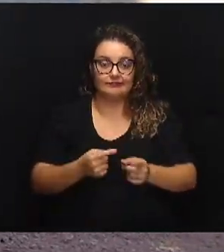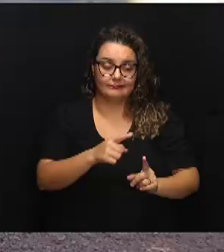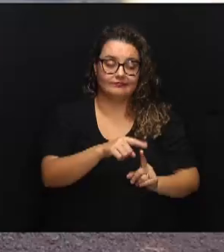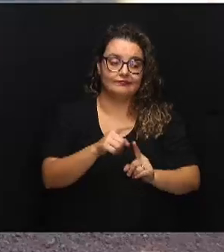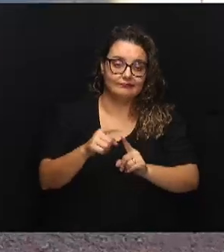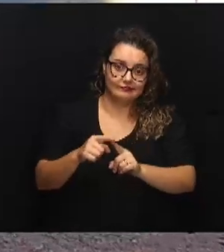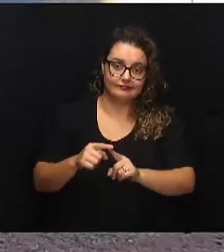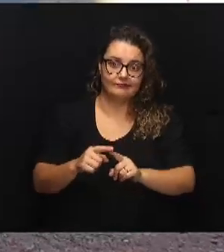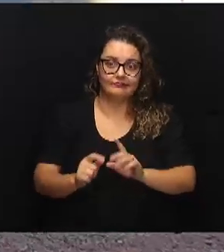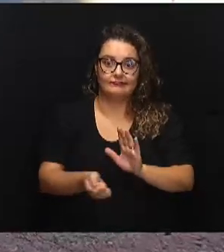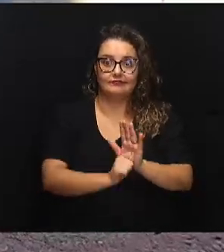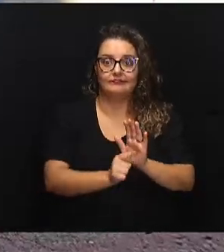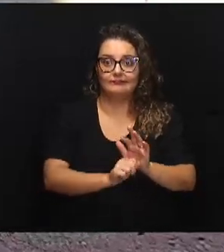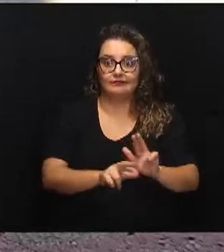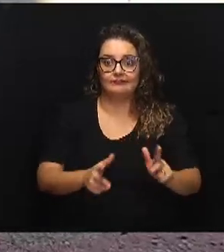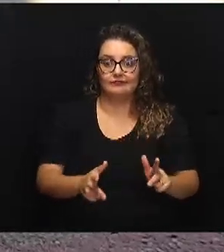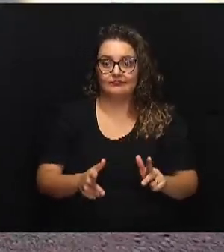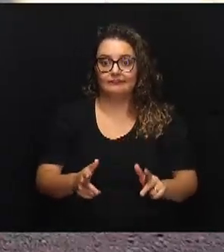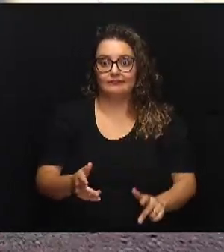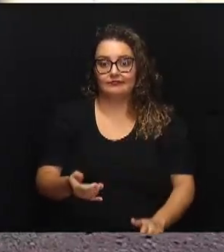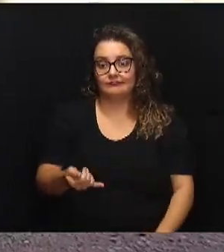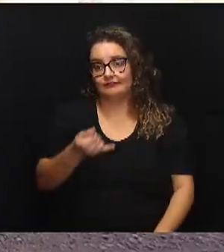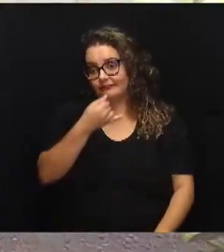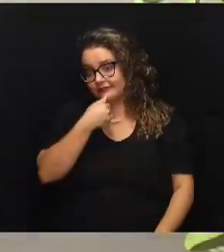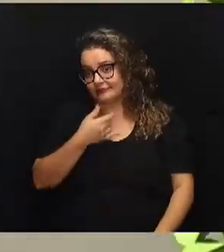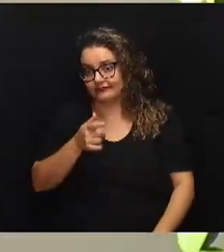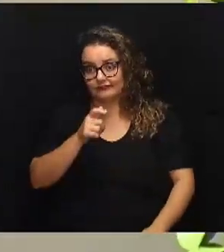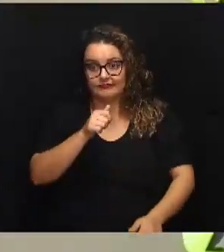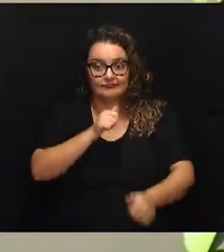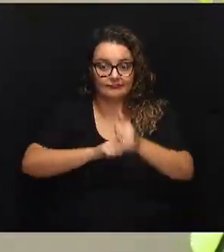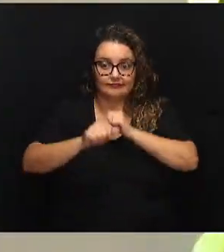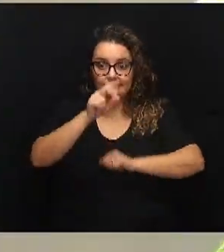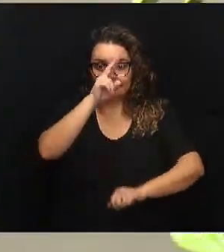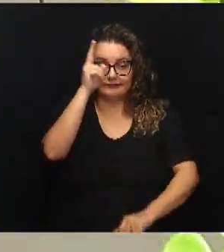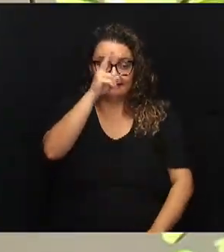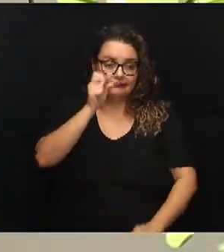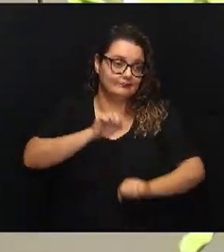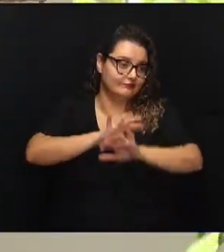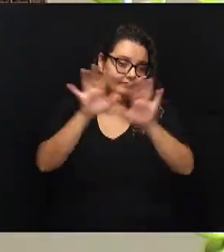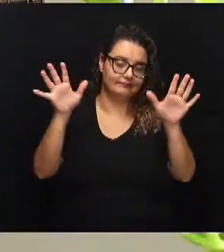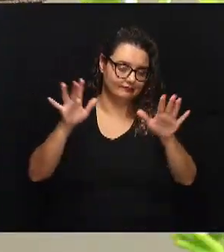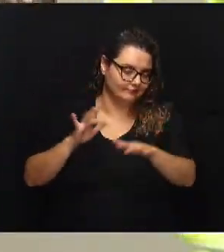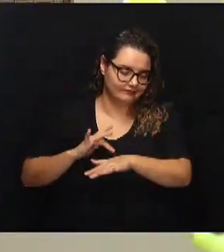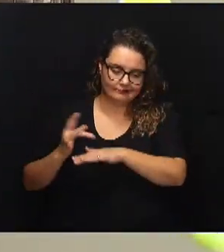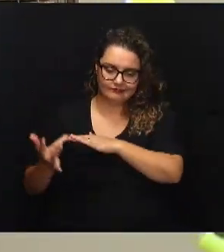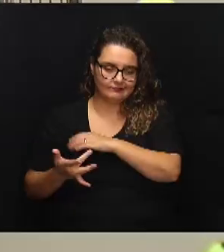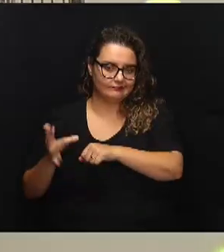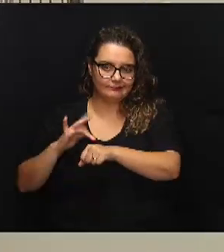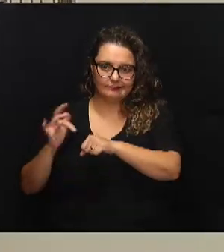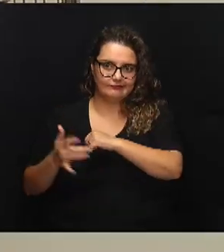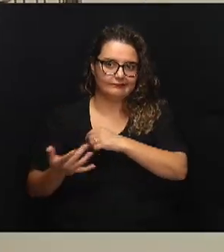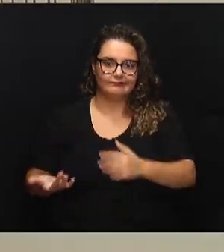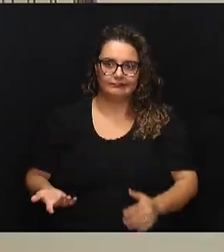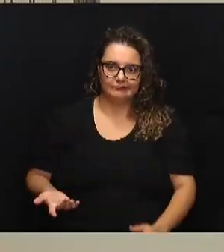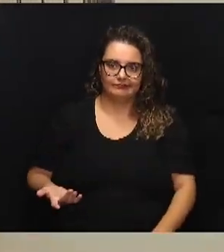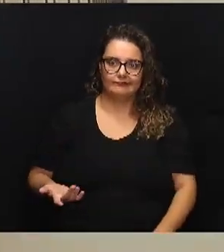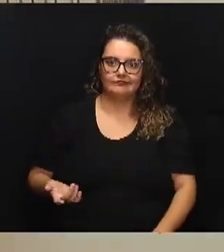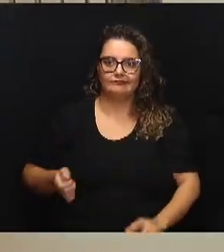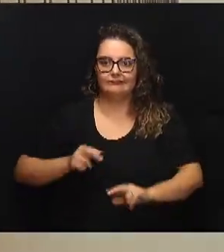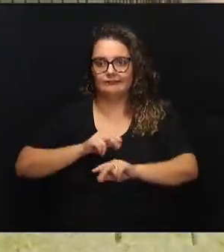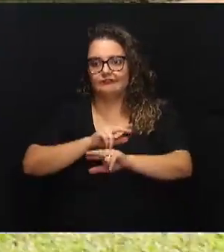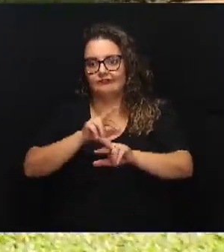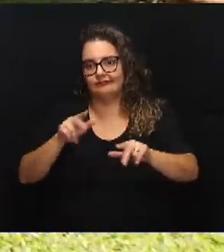de outras drogas, mas infelizmente o álcool está escancarado aí, né, nas mídias, nas redes sociais, né, com